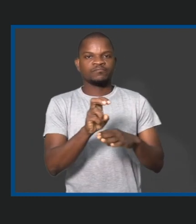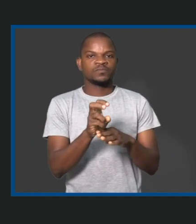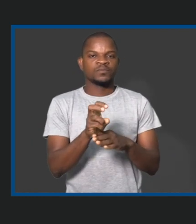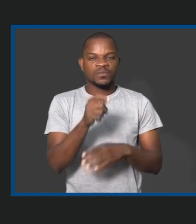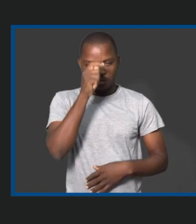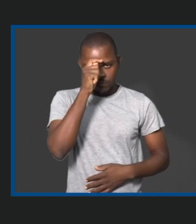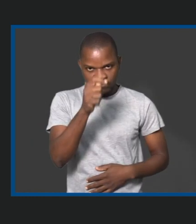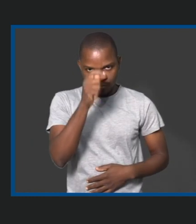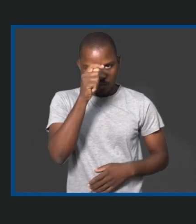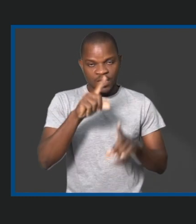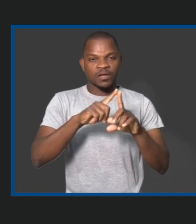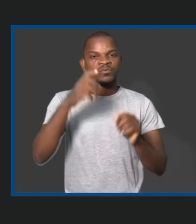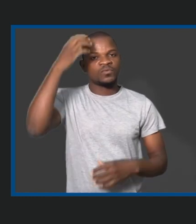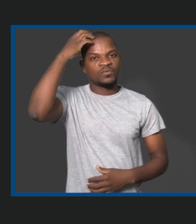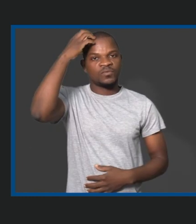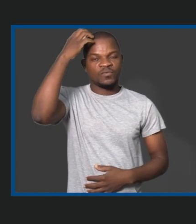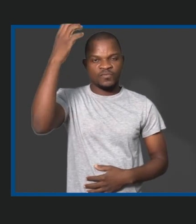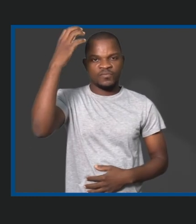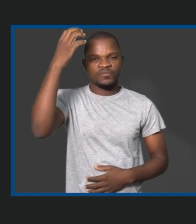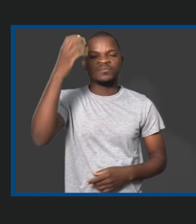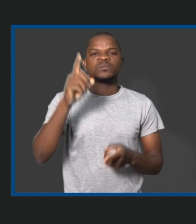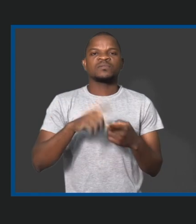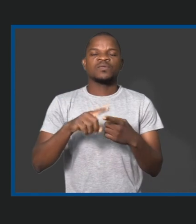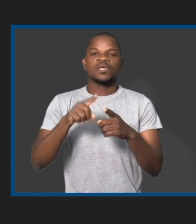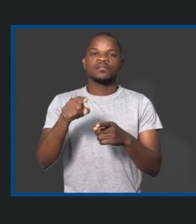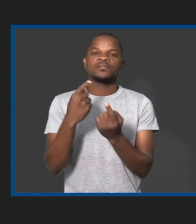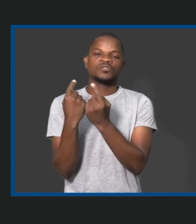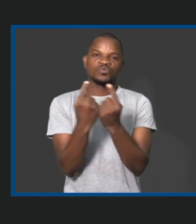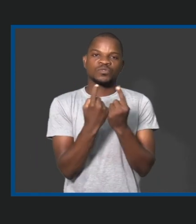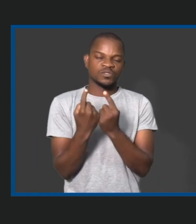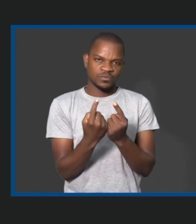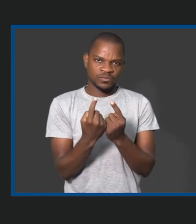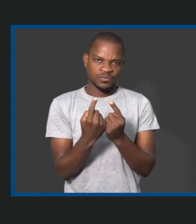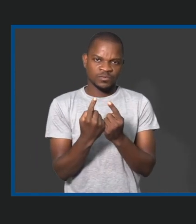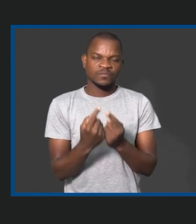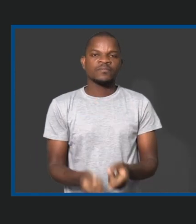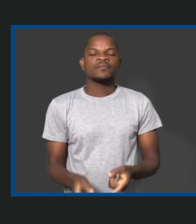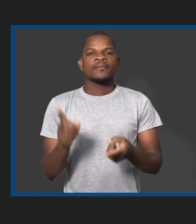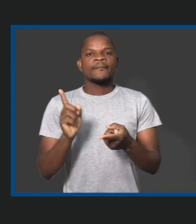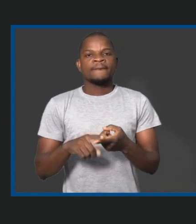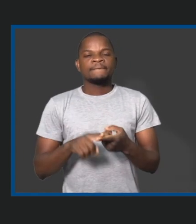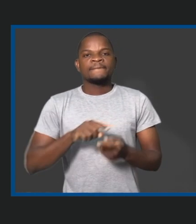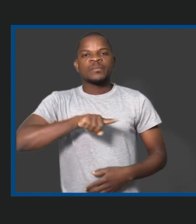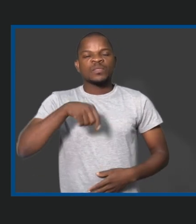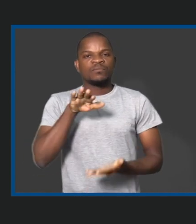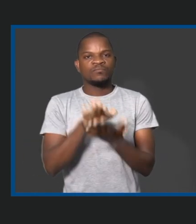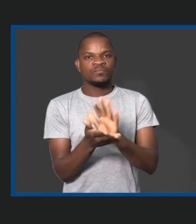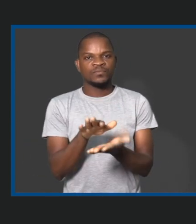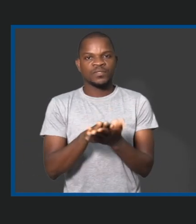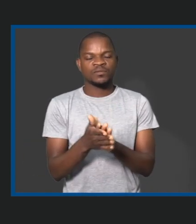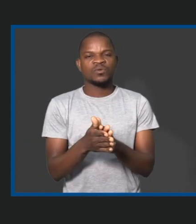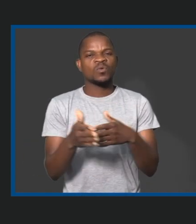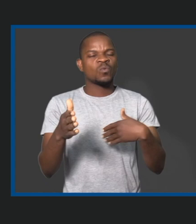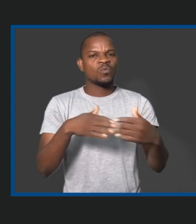governamentais relativamente a esta situação e estaremos preparados para